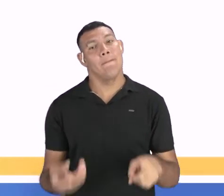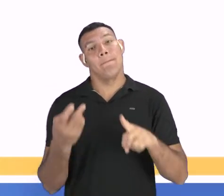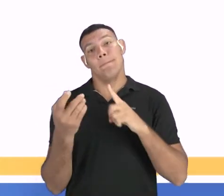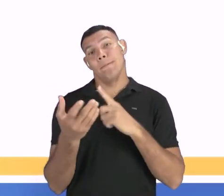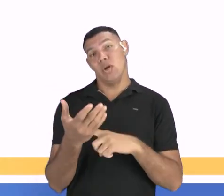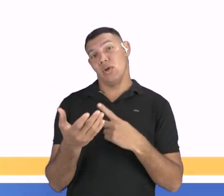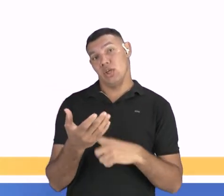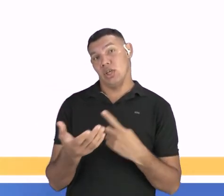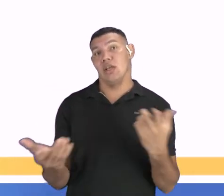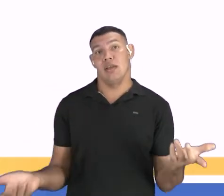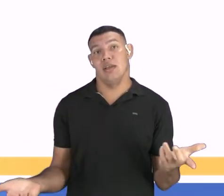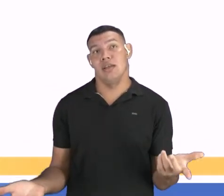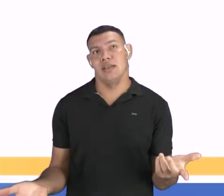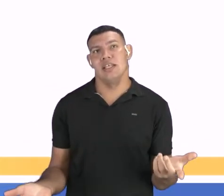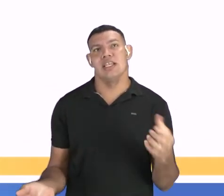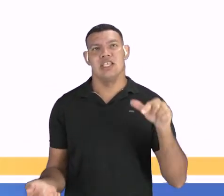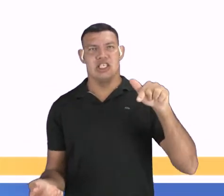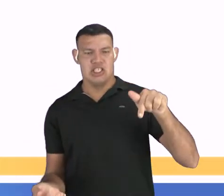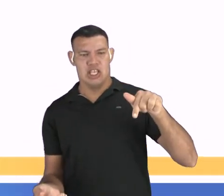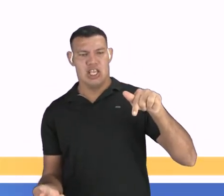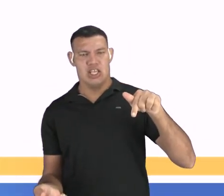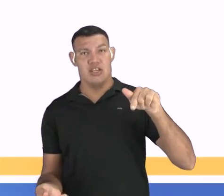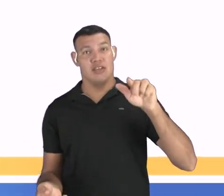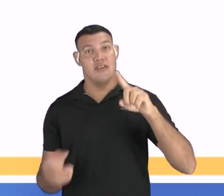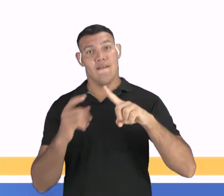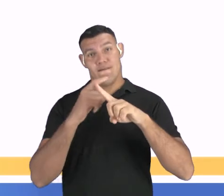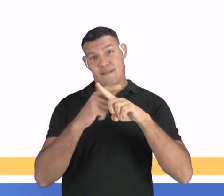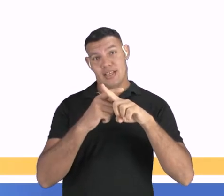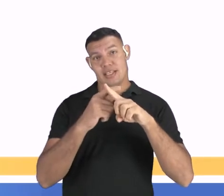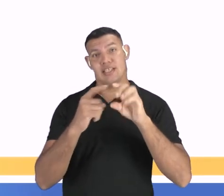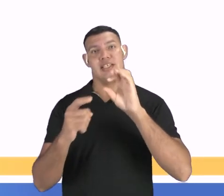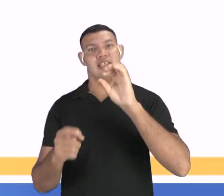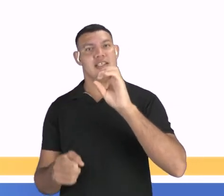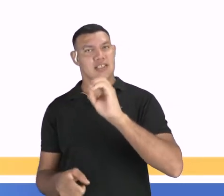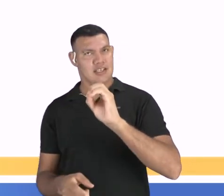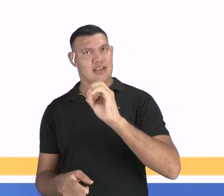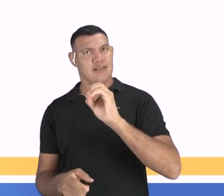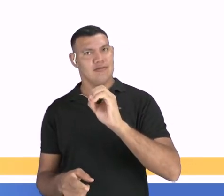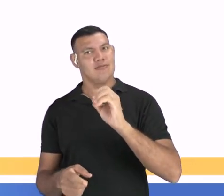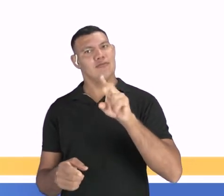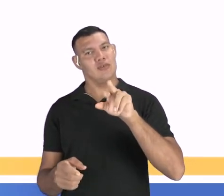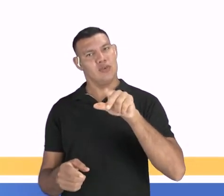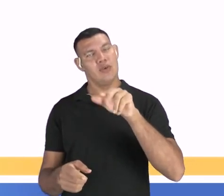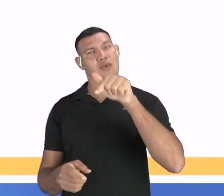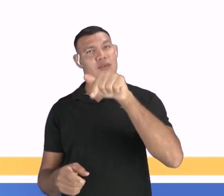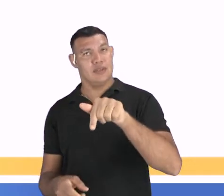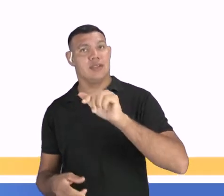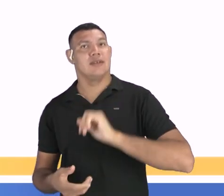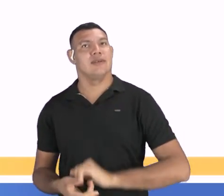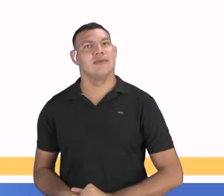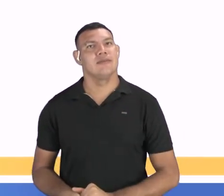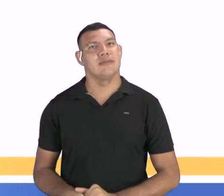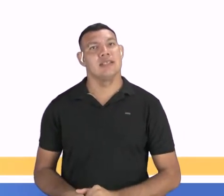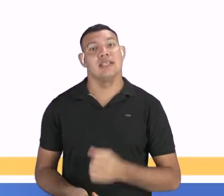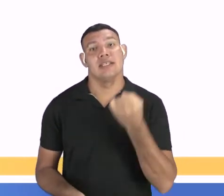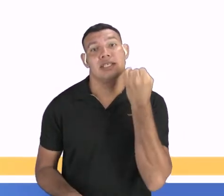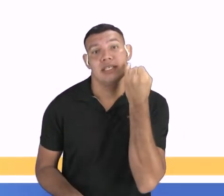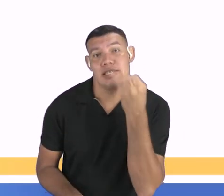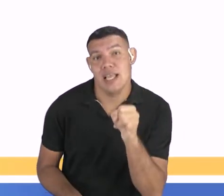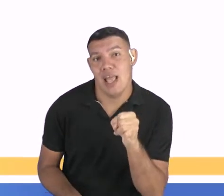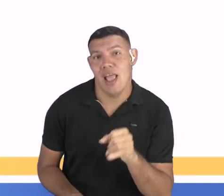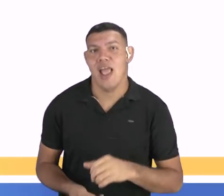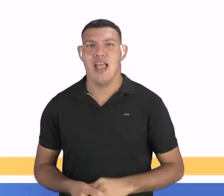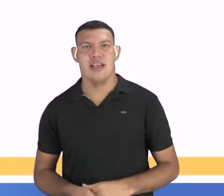0 vezes 7 é quanto? Não é 0? 7 vezes 1 não é 7? Se eu fizer 7 vezes 2, não dá 14? E se eu